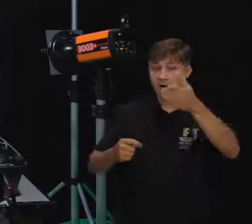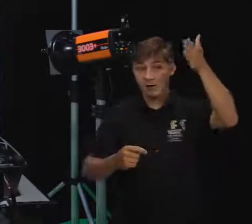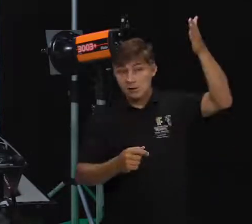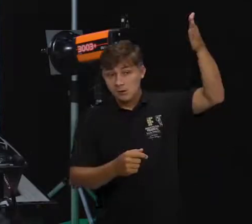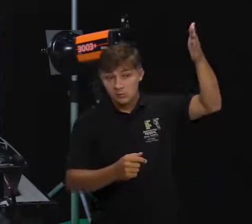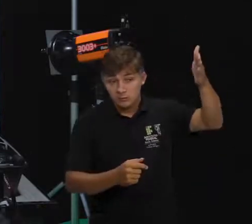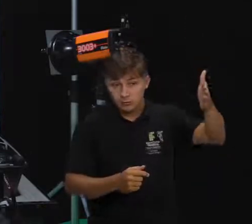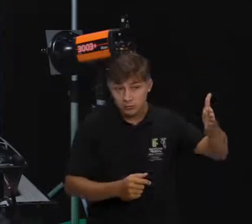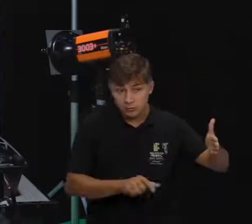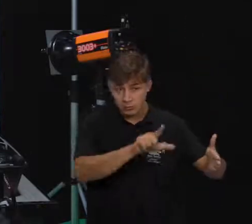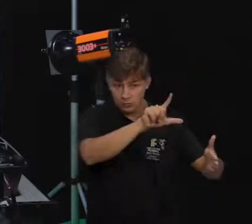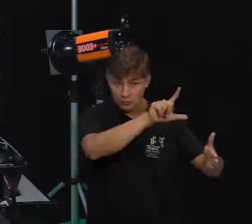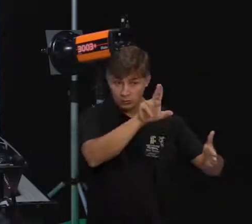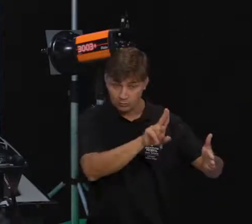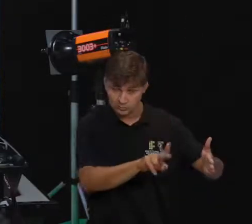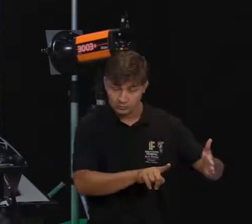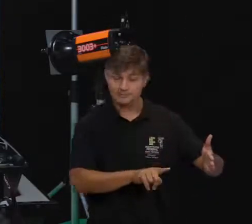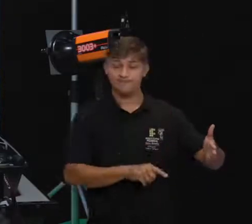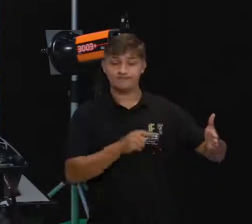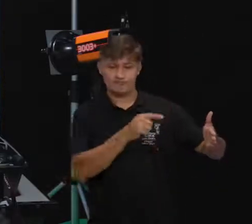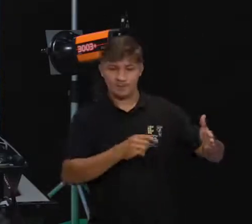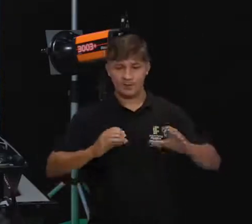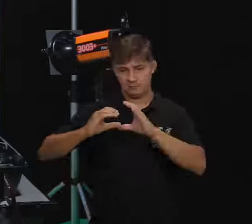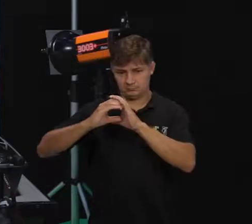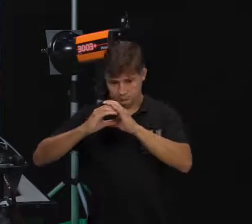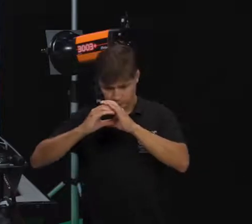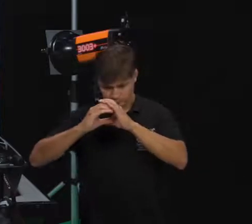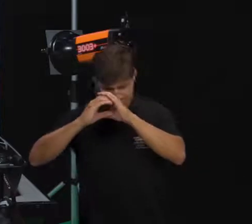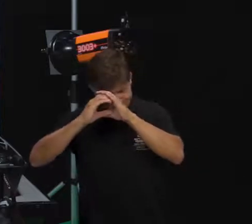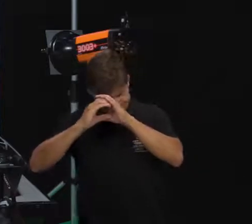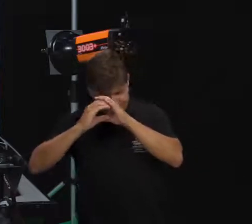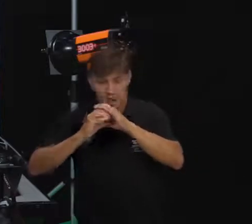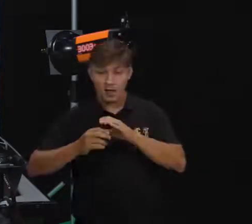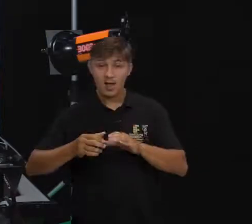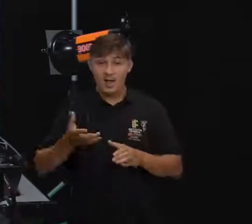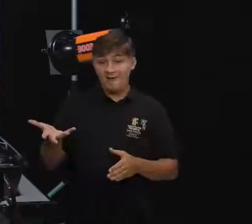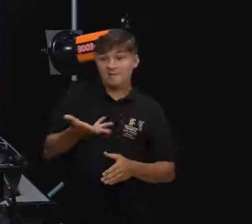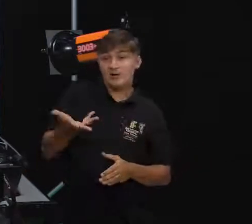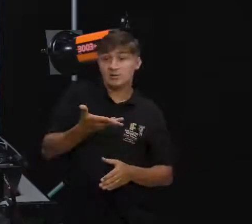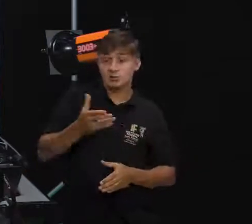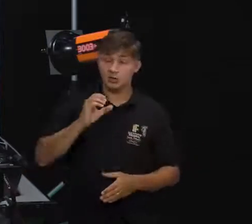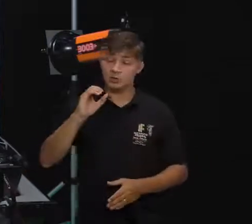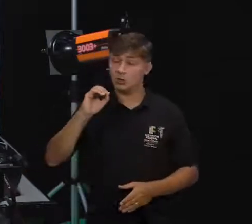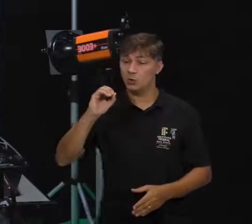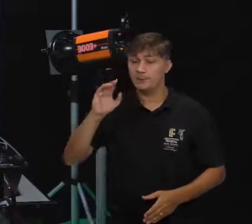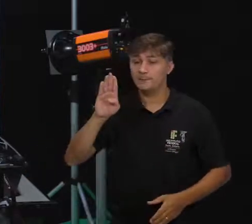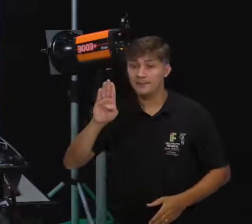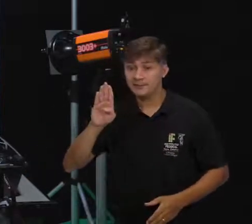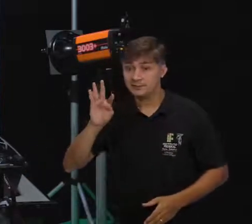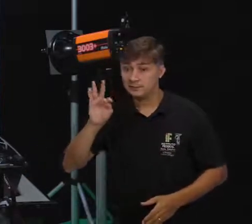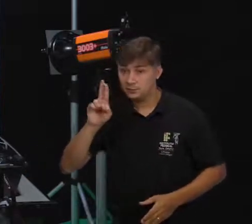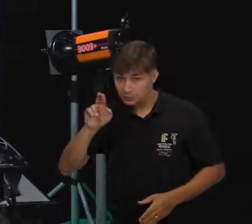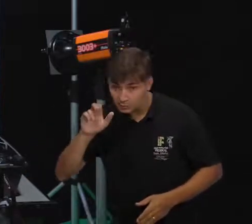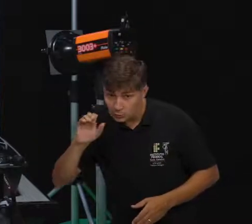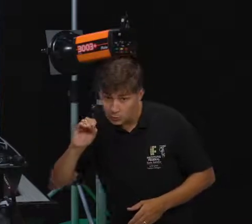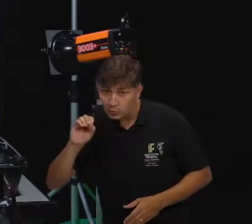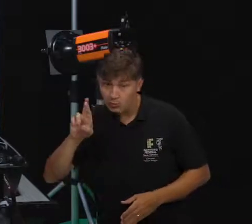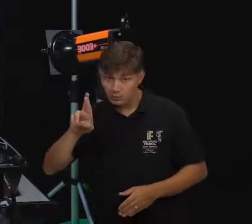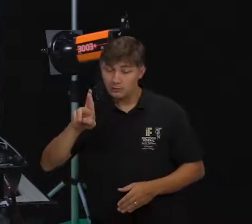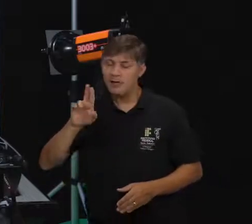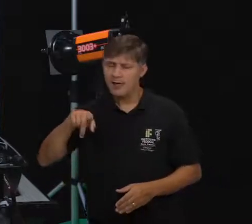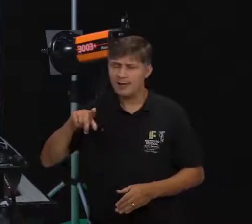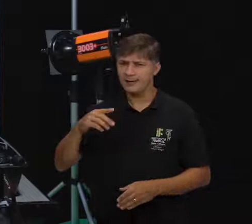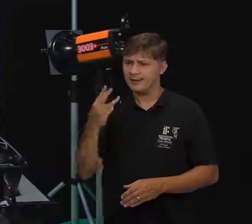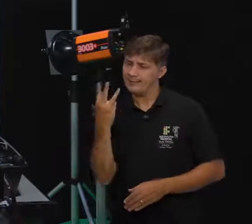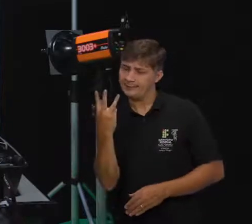a luz lá no fundo, ver o resultado, e depois eu vou colocar o diafragma na câmera. A velocidade do obturador, eu vou deixar